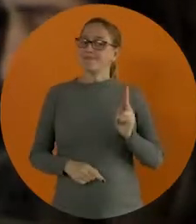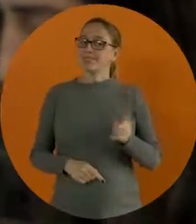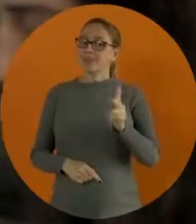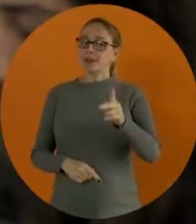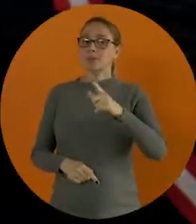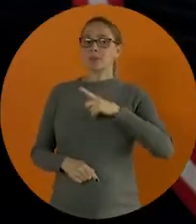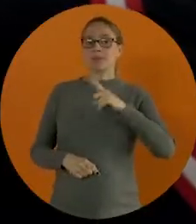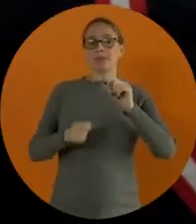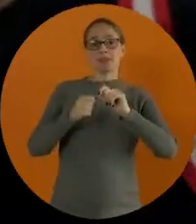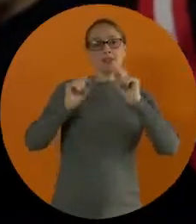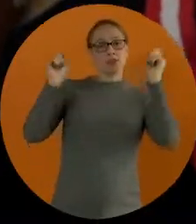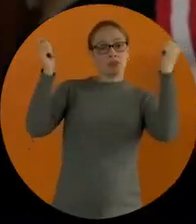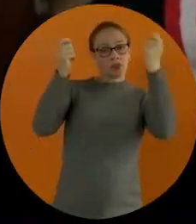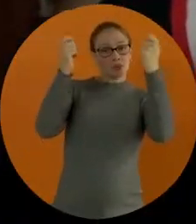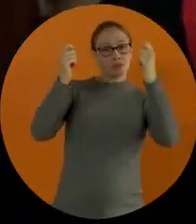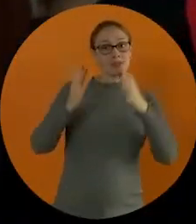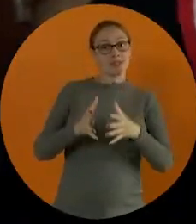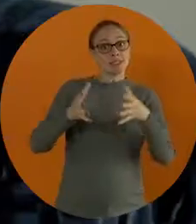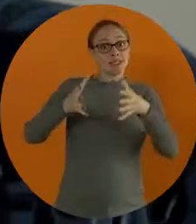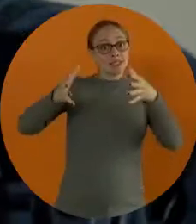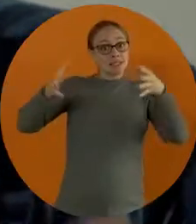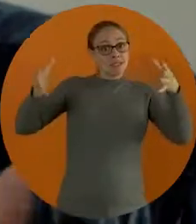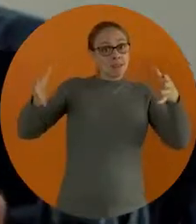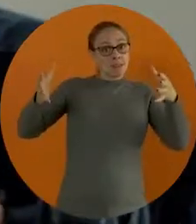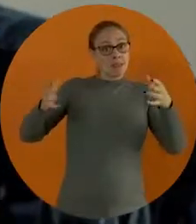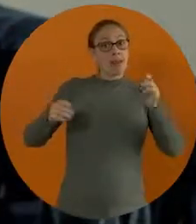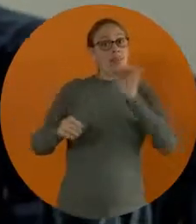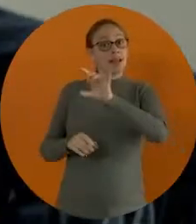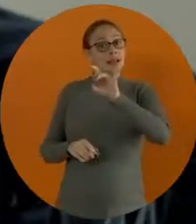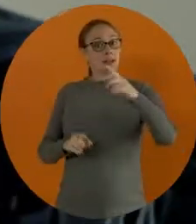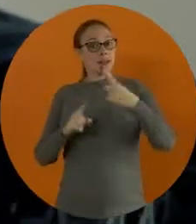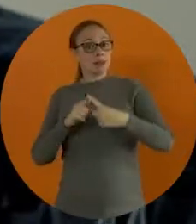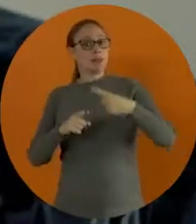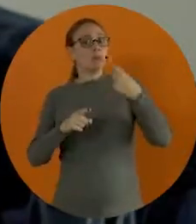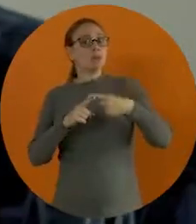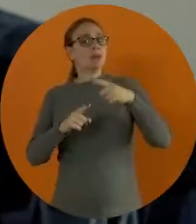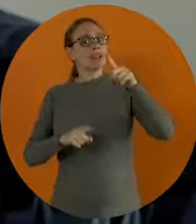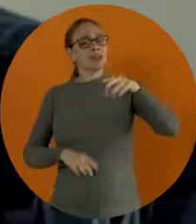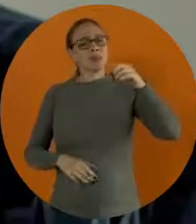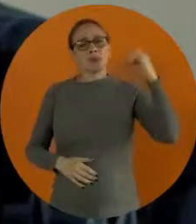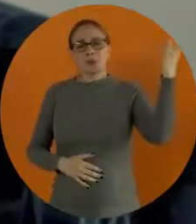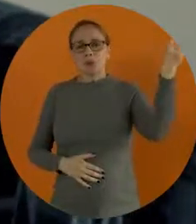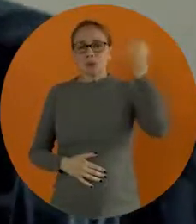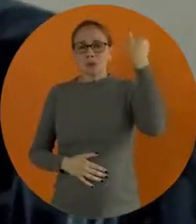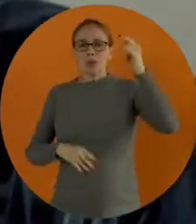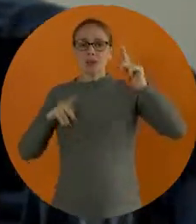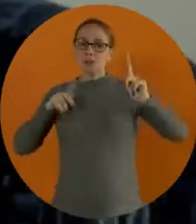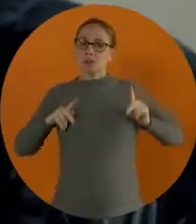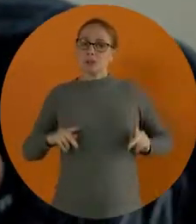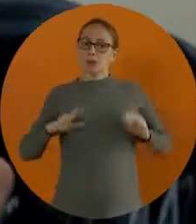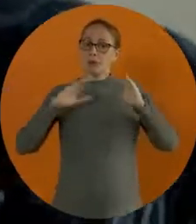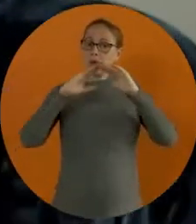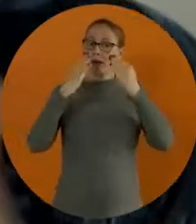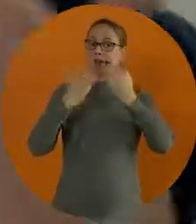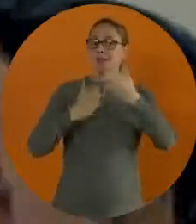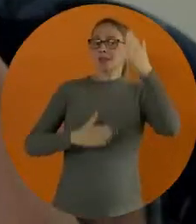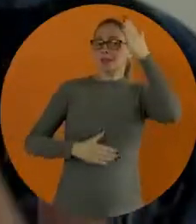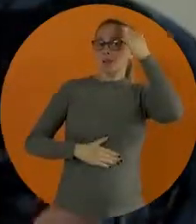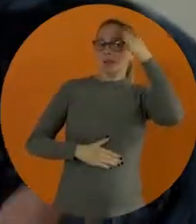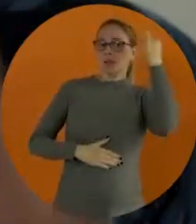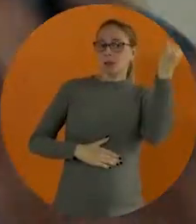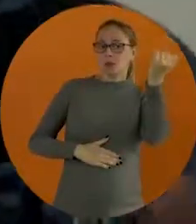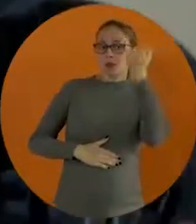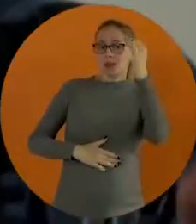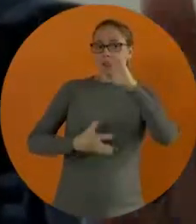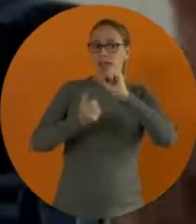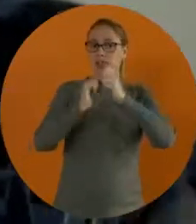sei, um cuidado, um olhar diferente para isso. O objetivo é sempre tentar fazer esse festival crescer cada vez mais, porque é muito